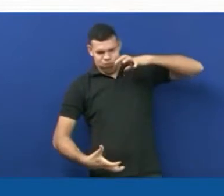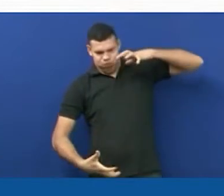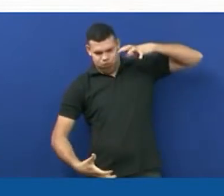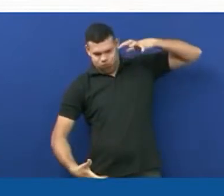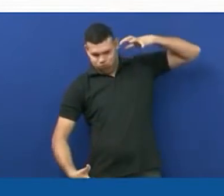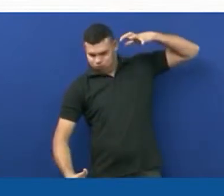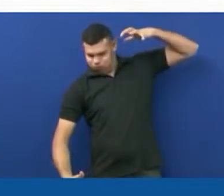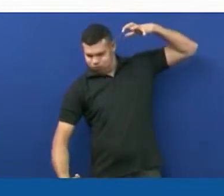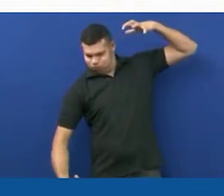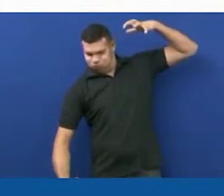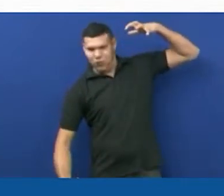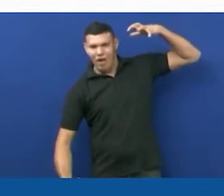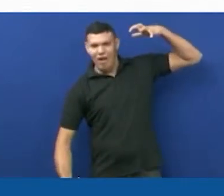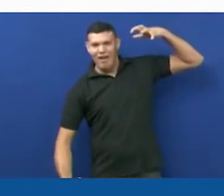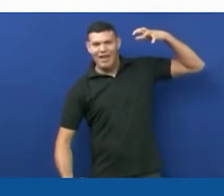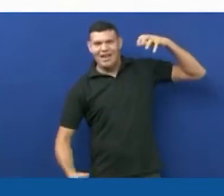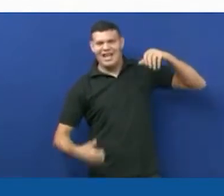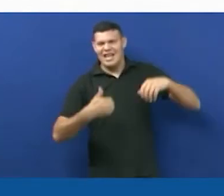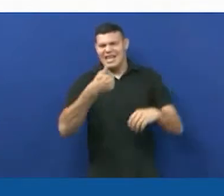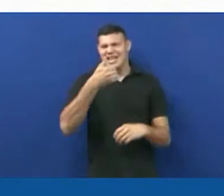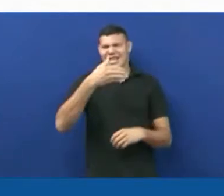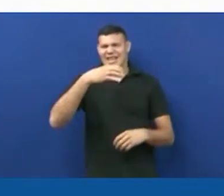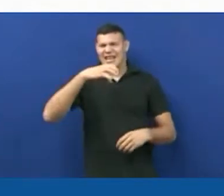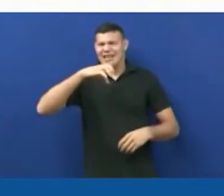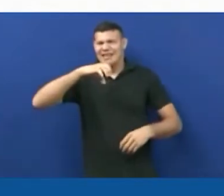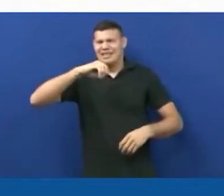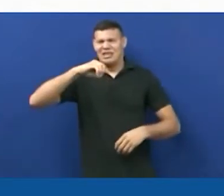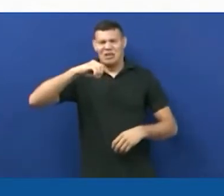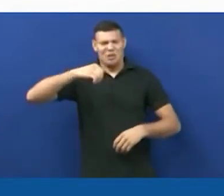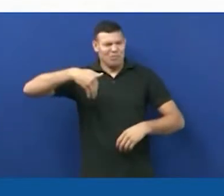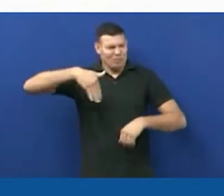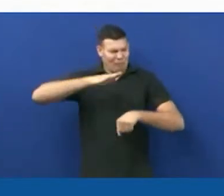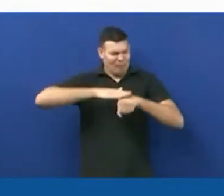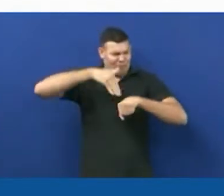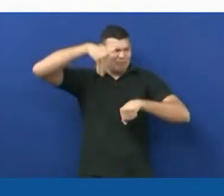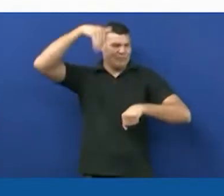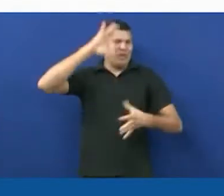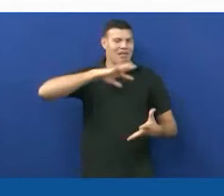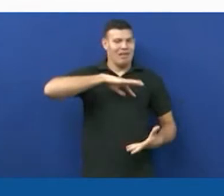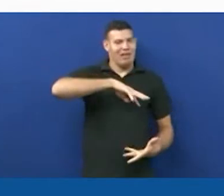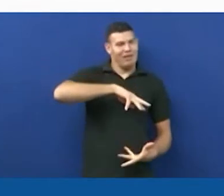por exemplo, ele é 100 vezes maior do que a Terra.